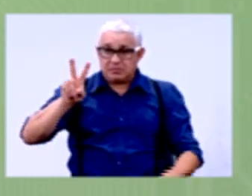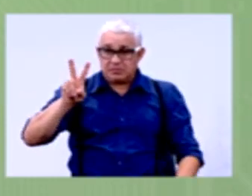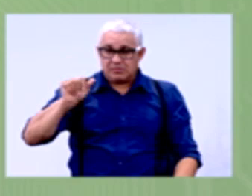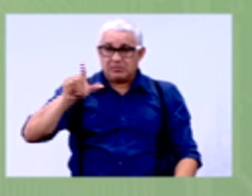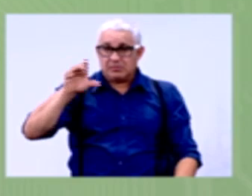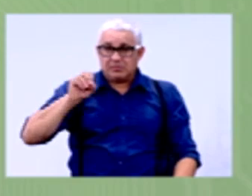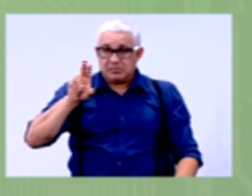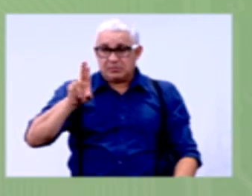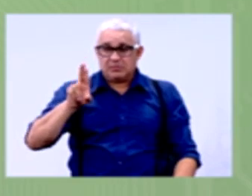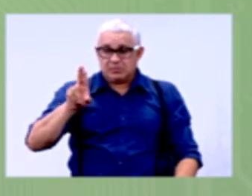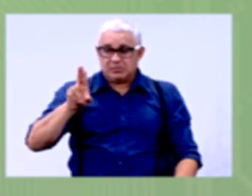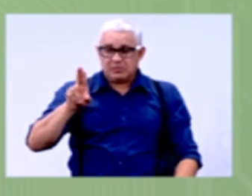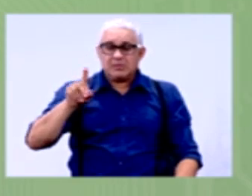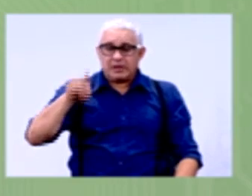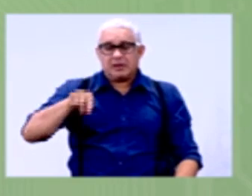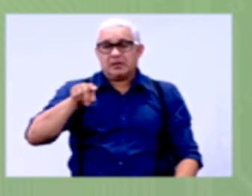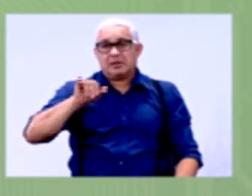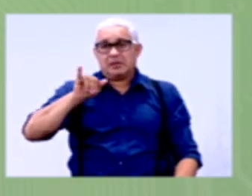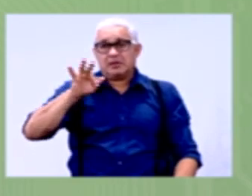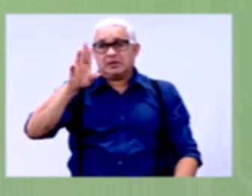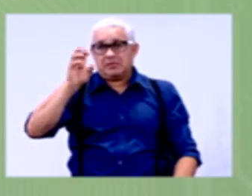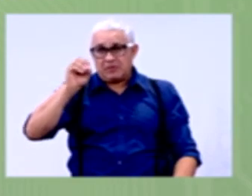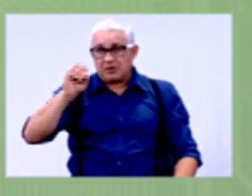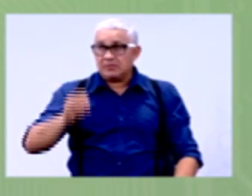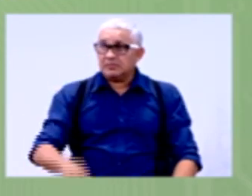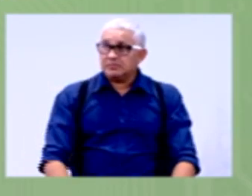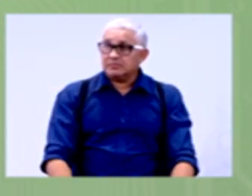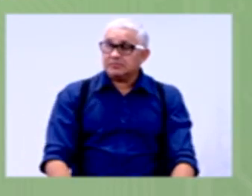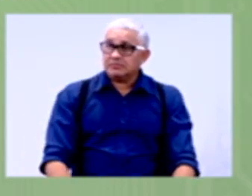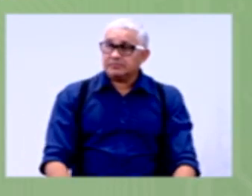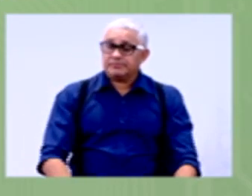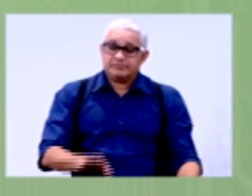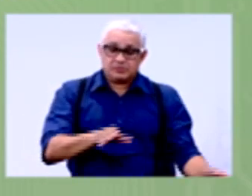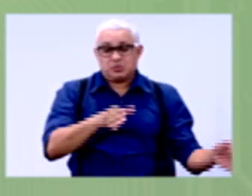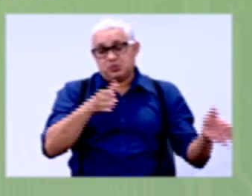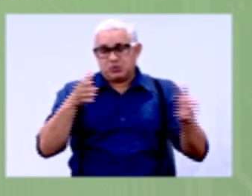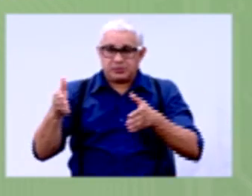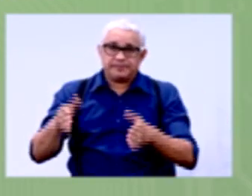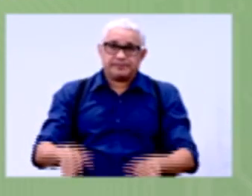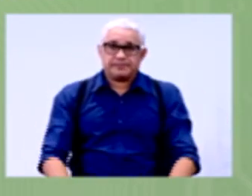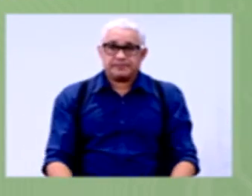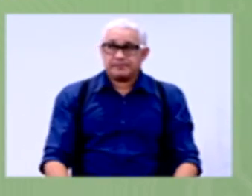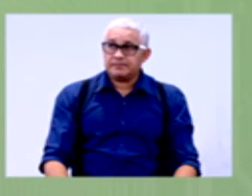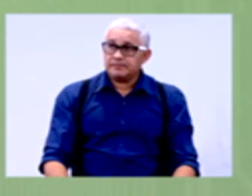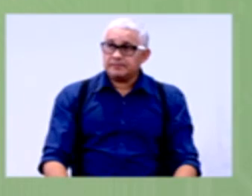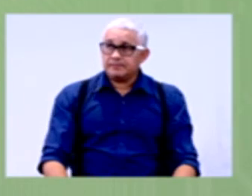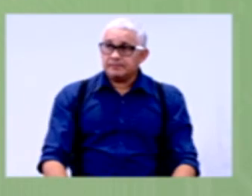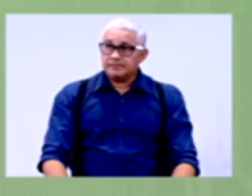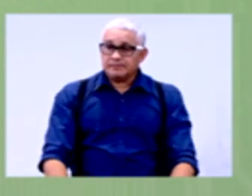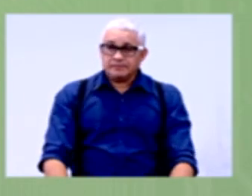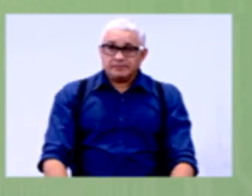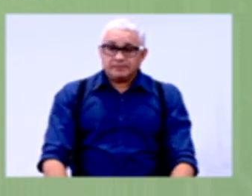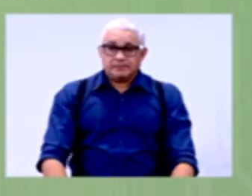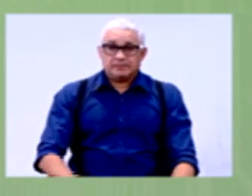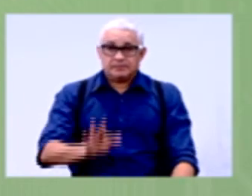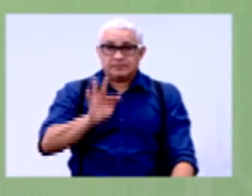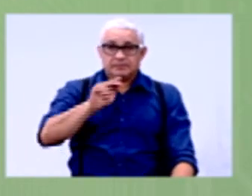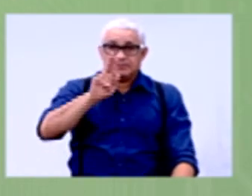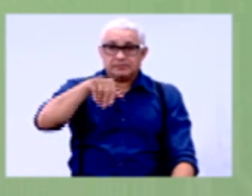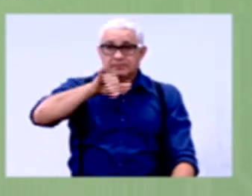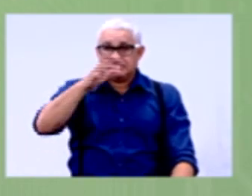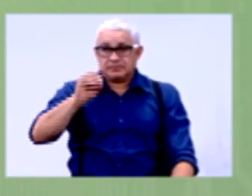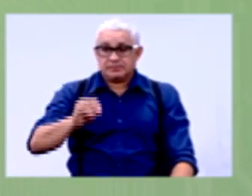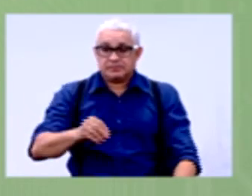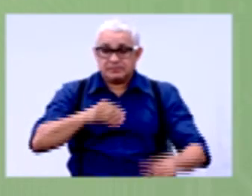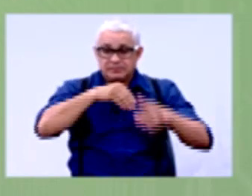é IFRO, ok? Então vamos passar adiante, né? Bom, as funções aí para a gente fazer